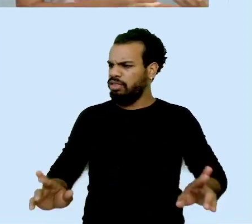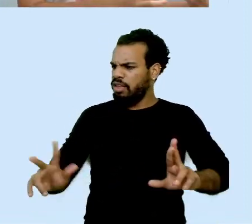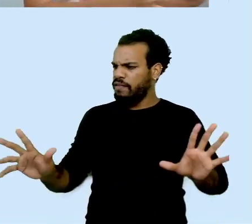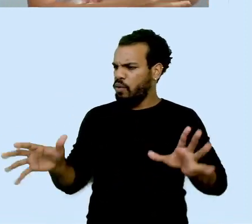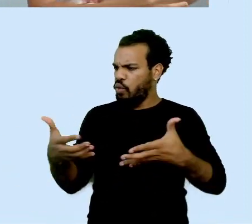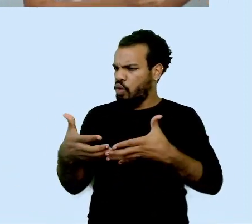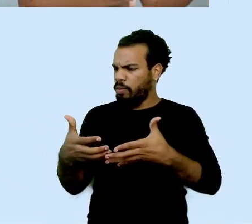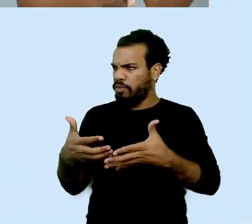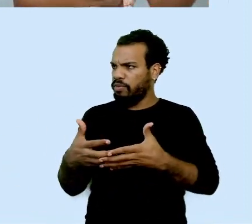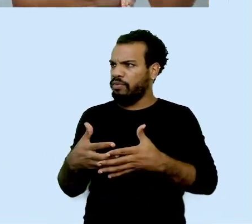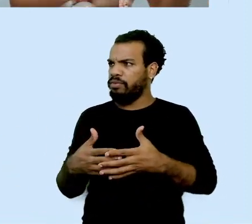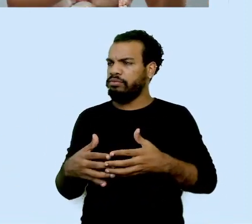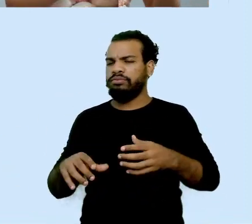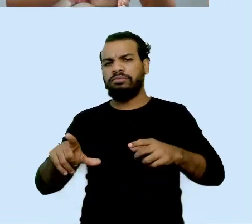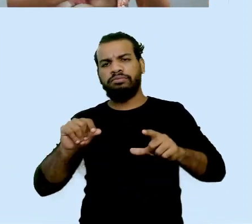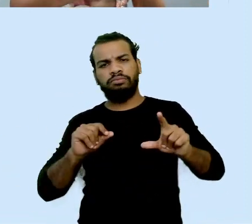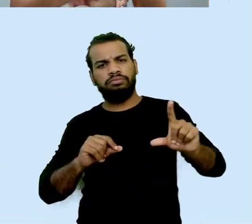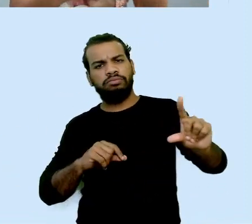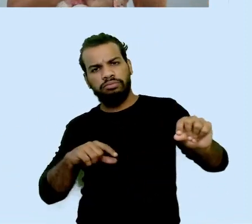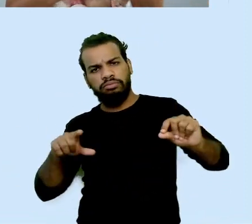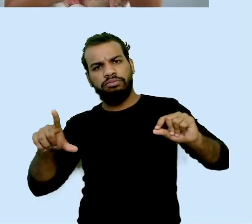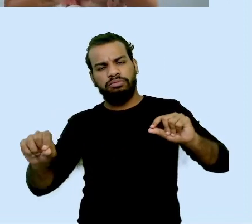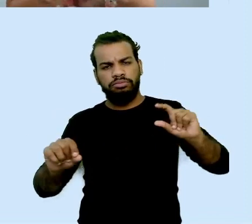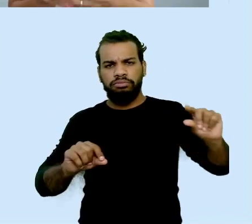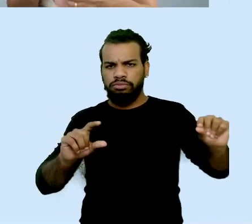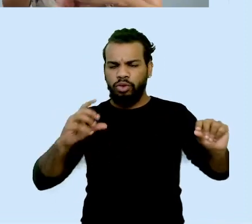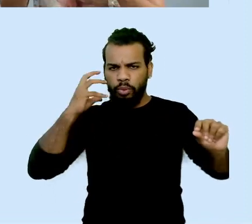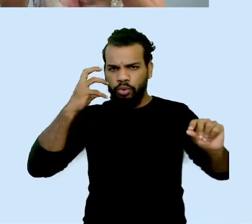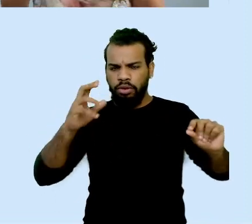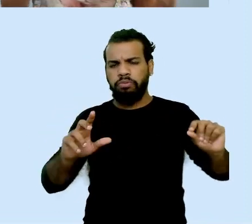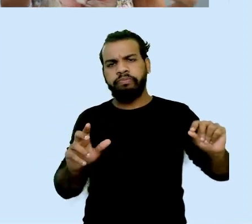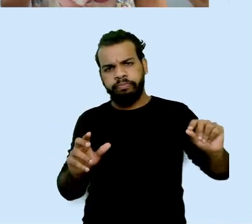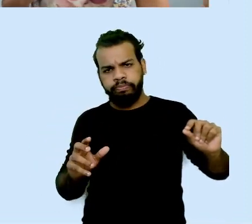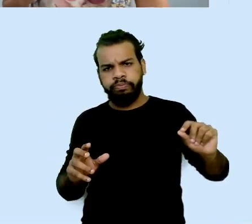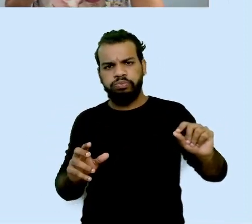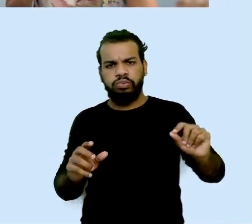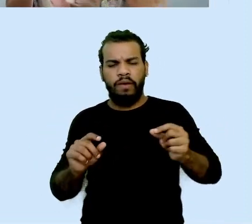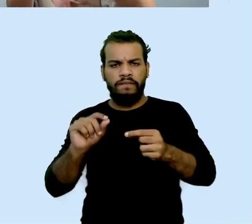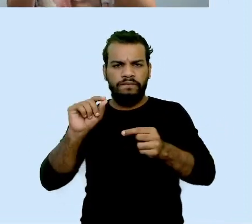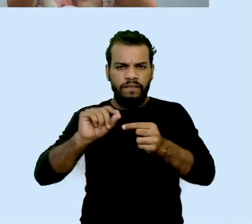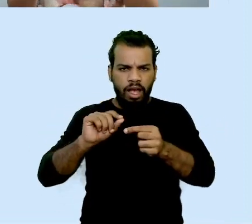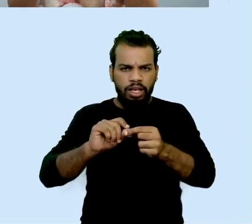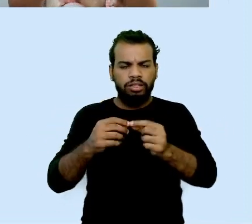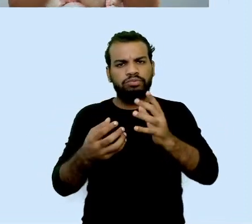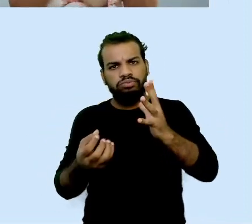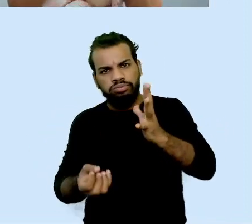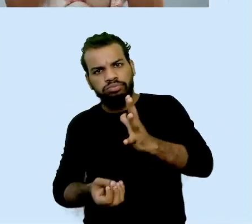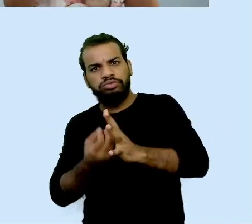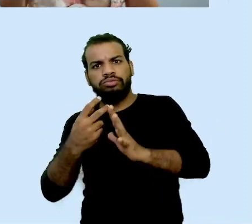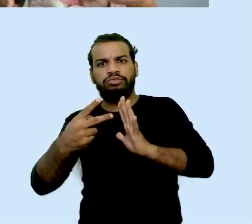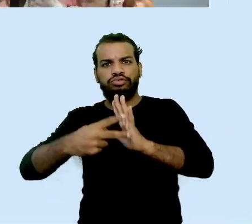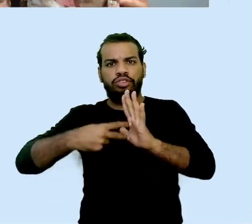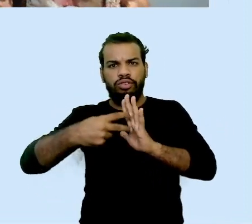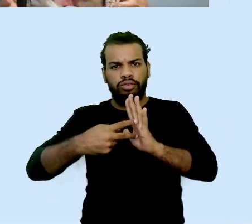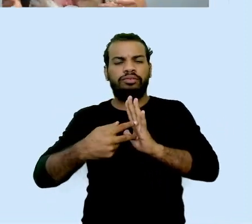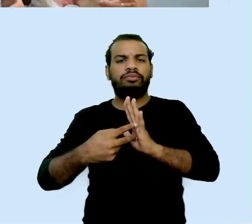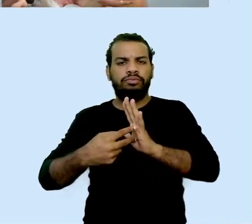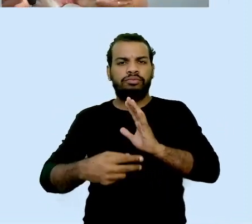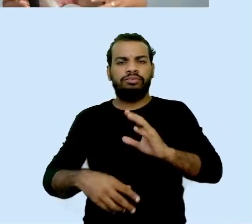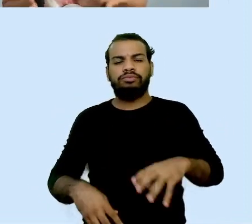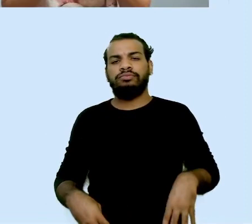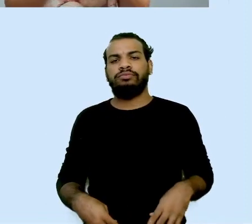que seleciona, faz a sua seleção musical e constrói um espetáculo de dança a partir daqueles